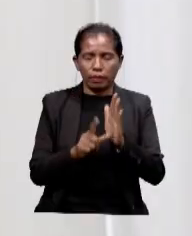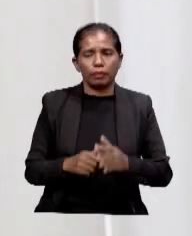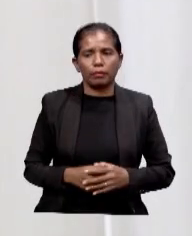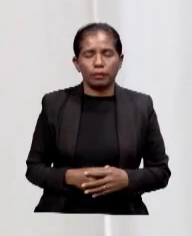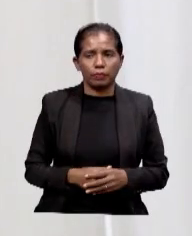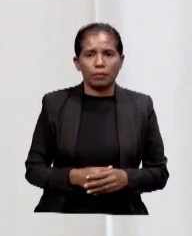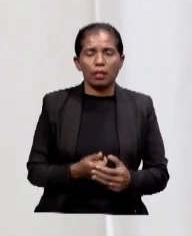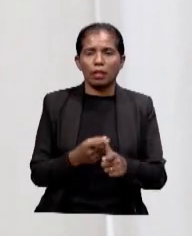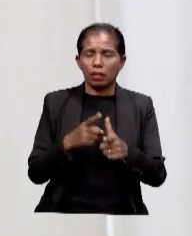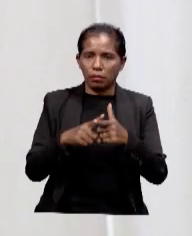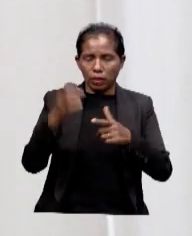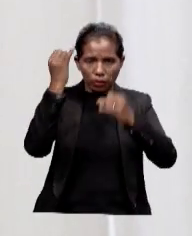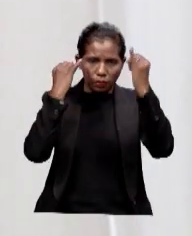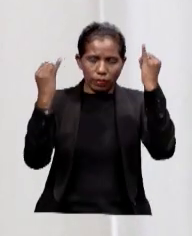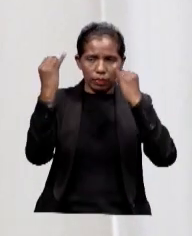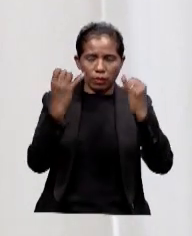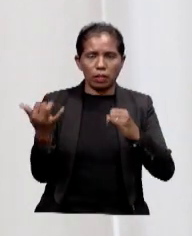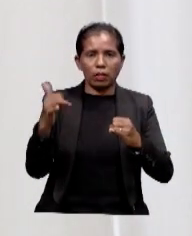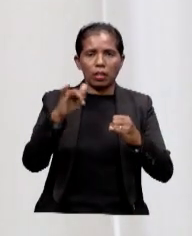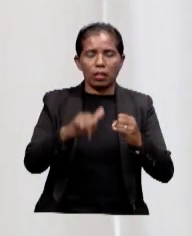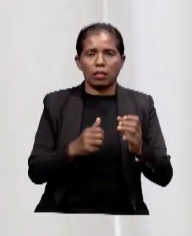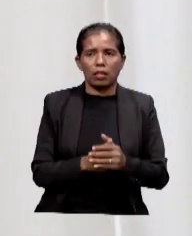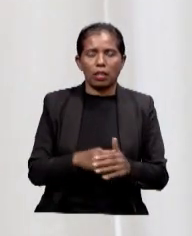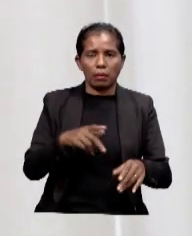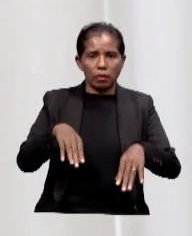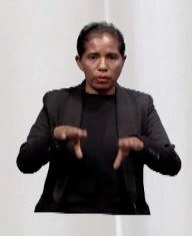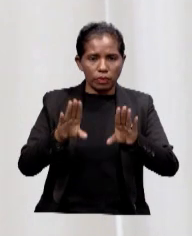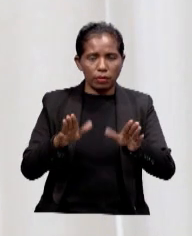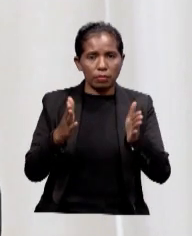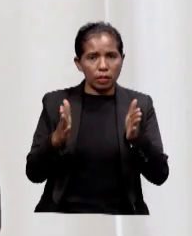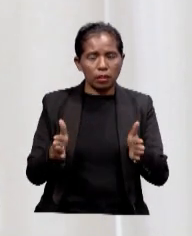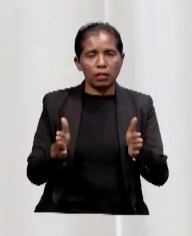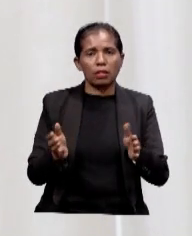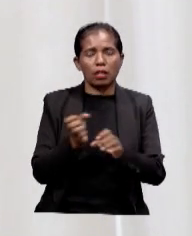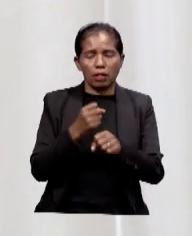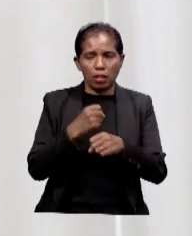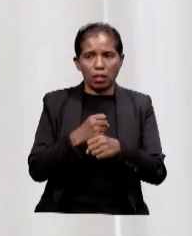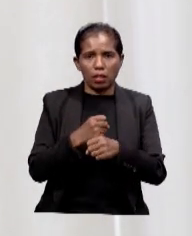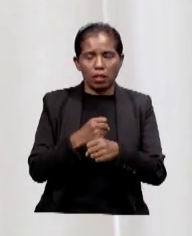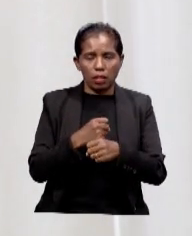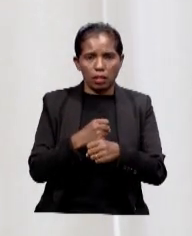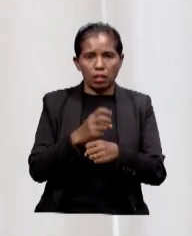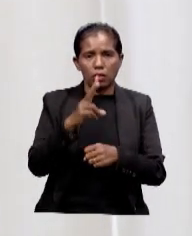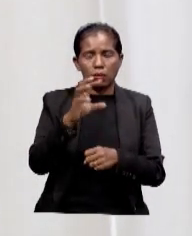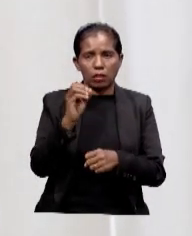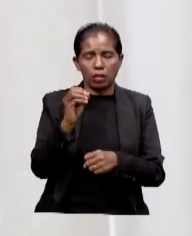Do irmão informação Sira nebe infrator Sira comete ba comete, desde 2000